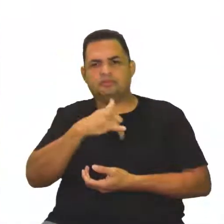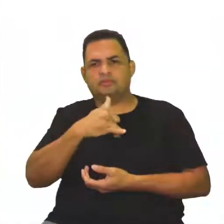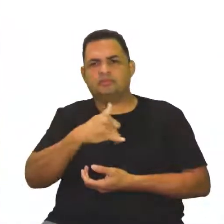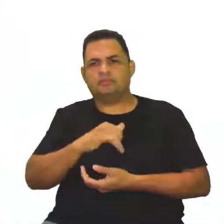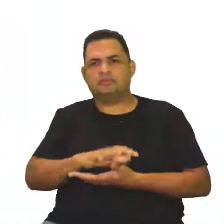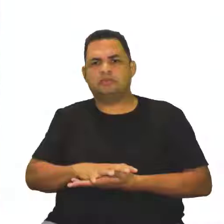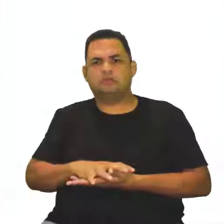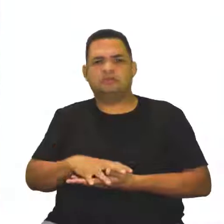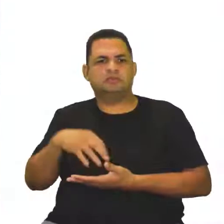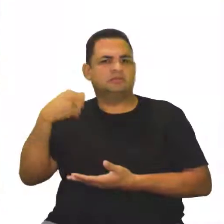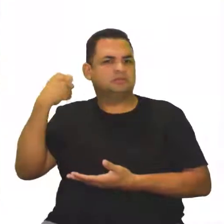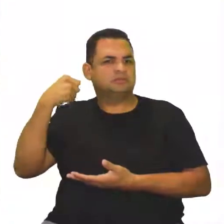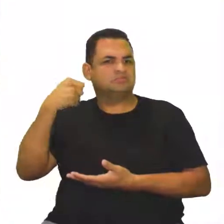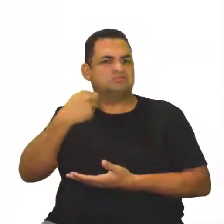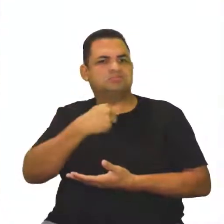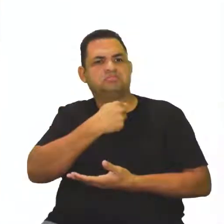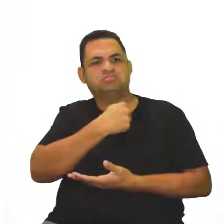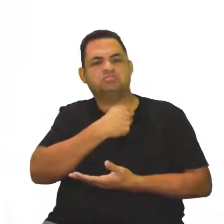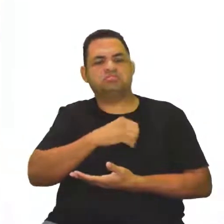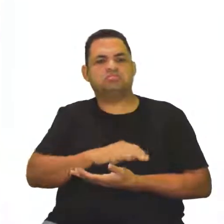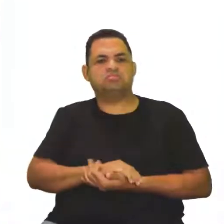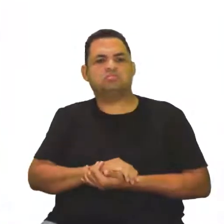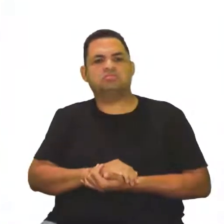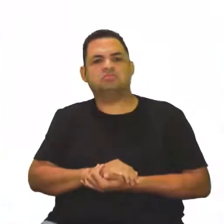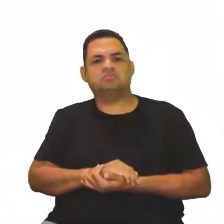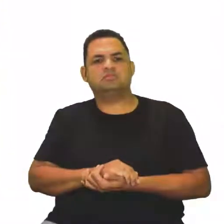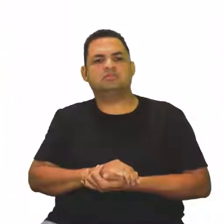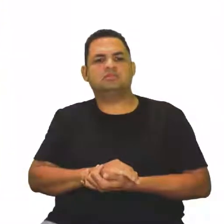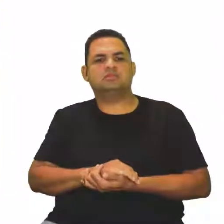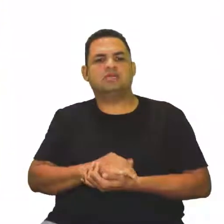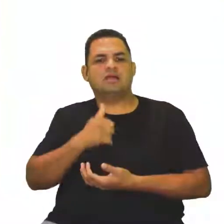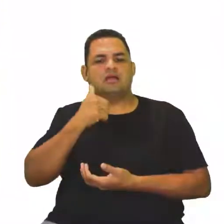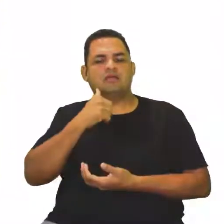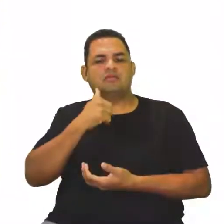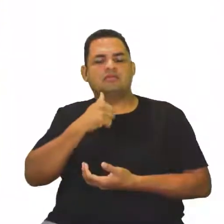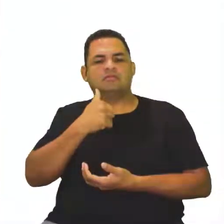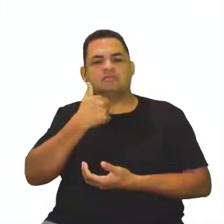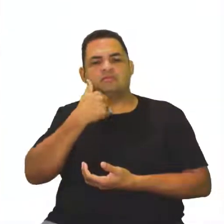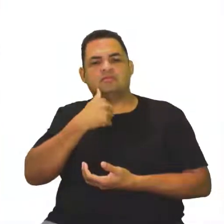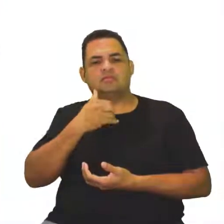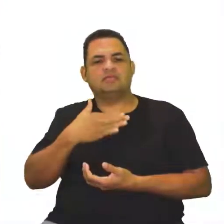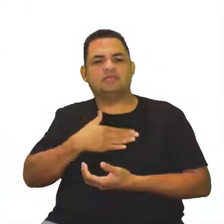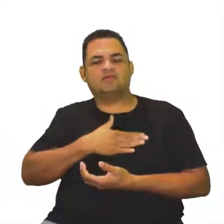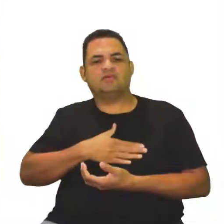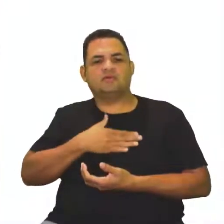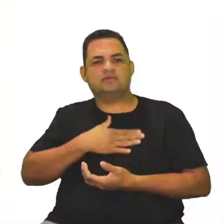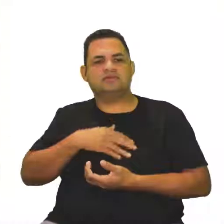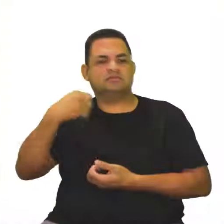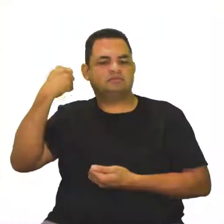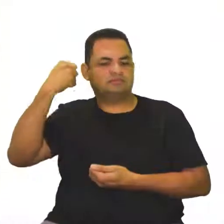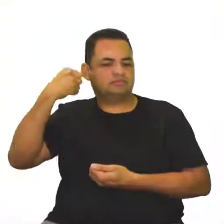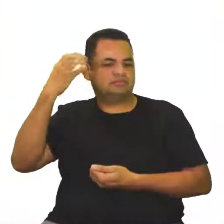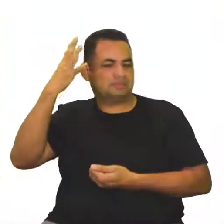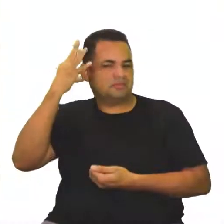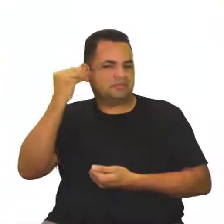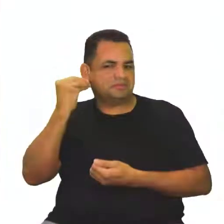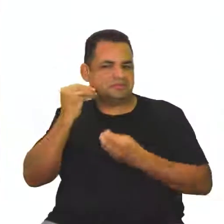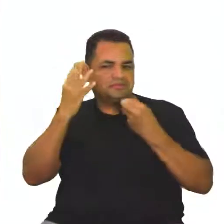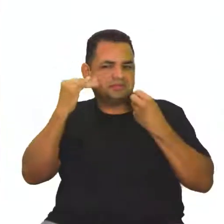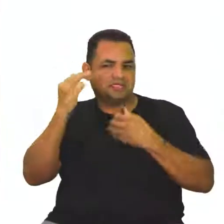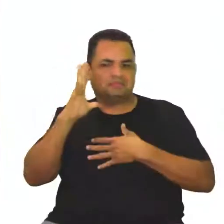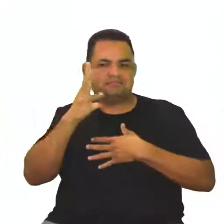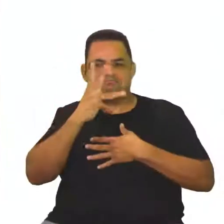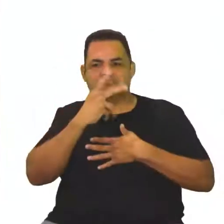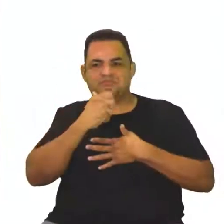elétricos, secadores de cabelo, que a mulherada gosta aí para fazer a famosa escova, né, para os cabelos ficarem belos, né,